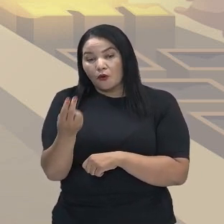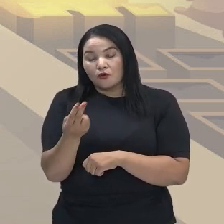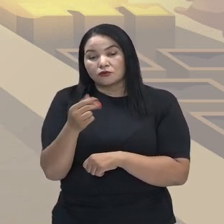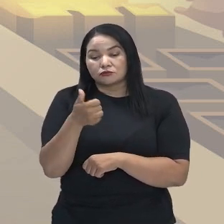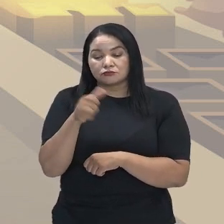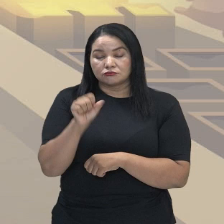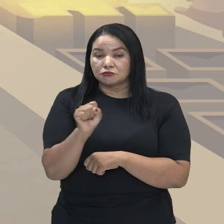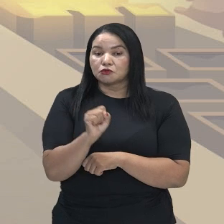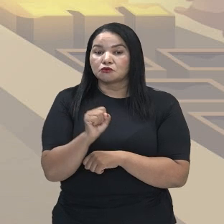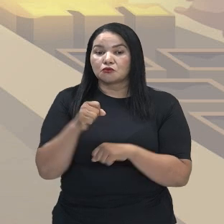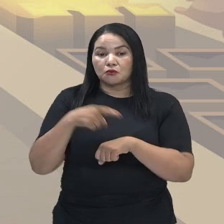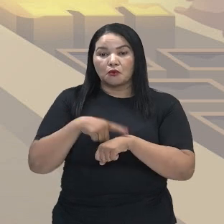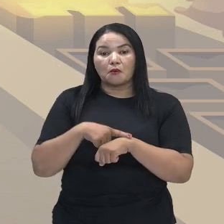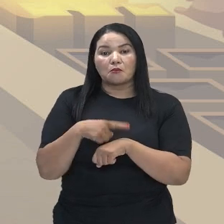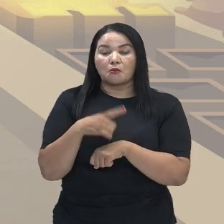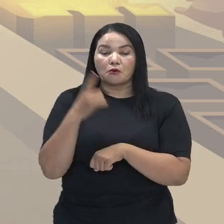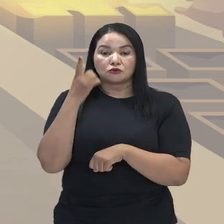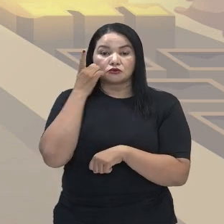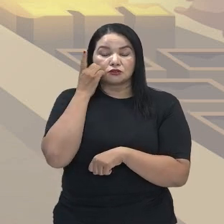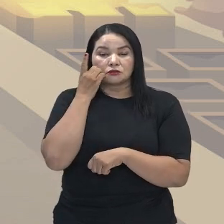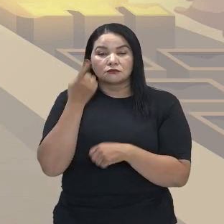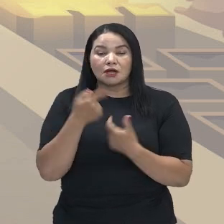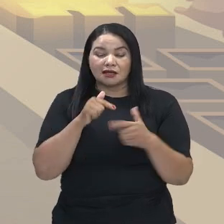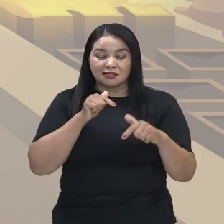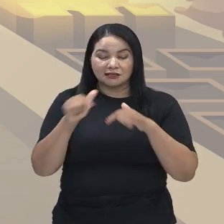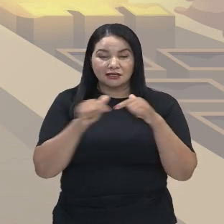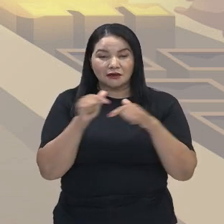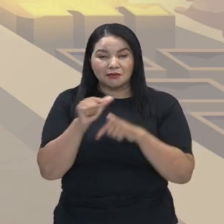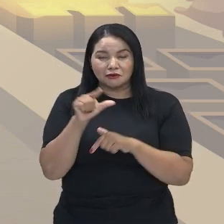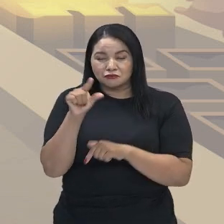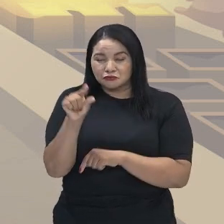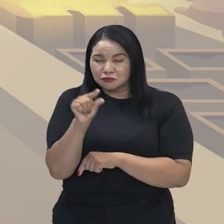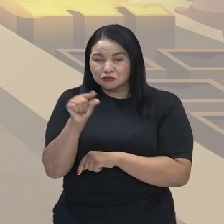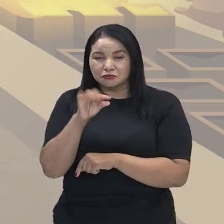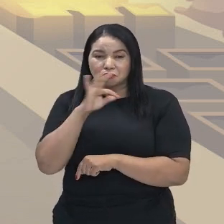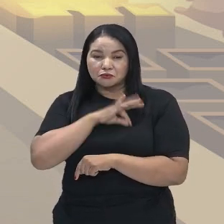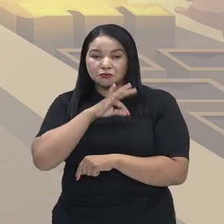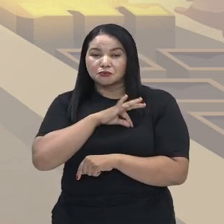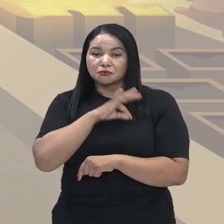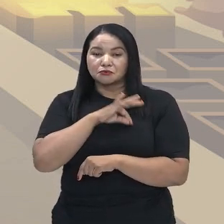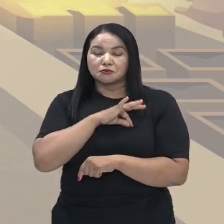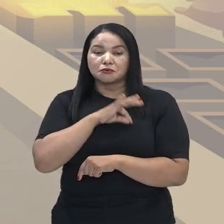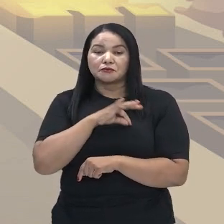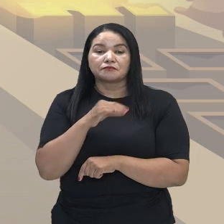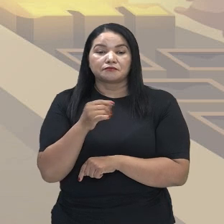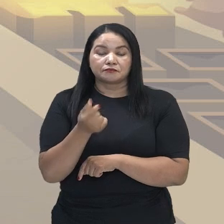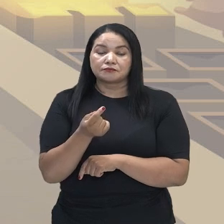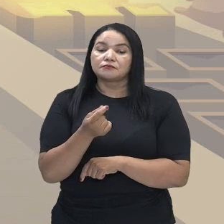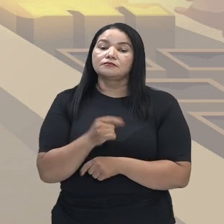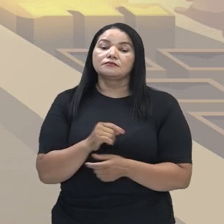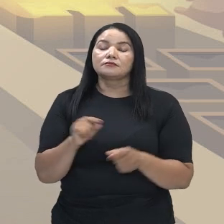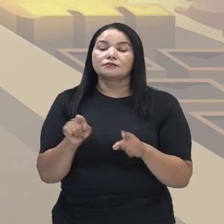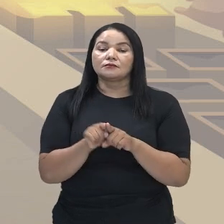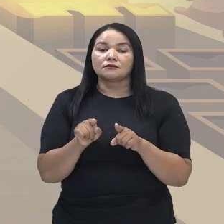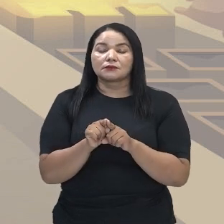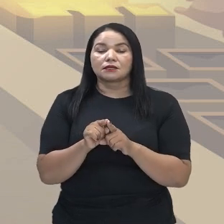dia trabalhando e recebiam salários baixíssimos, pagavam centavos por hora,